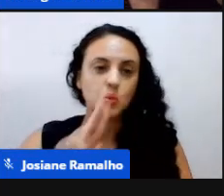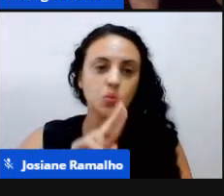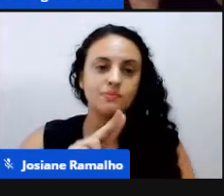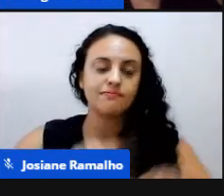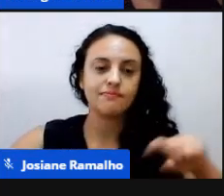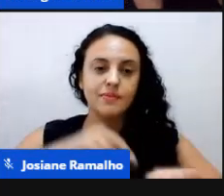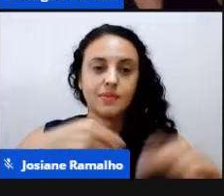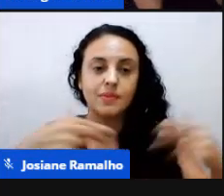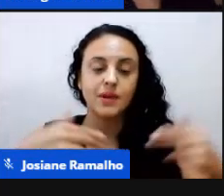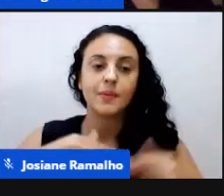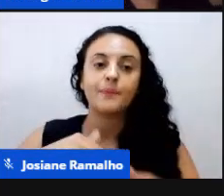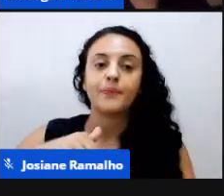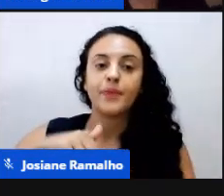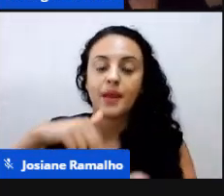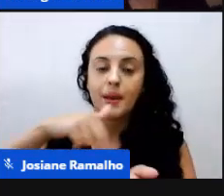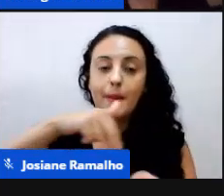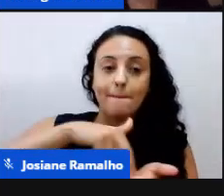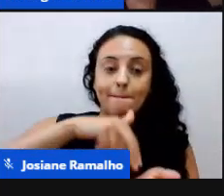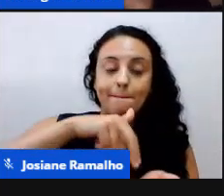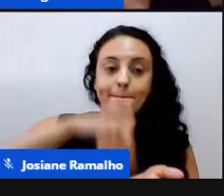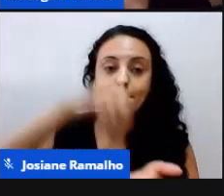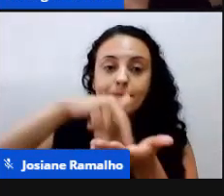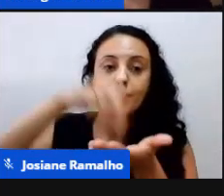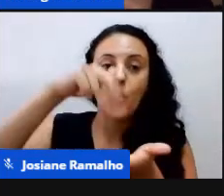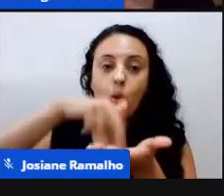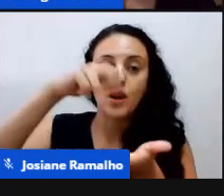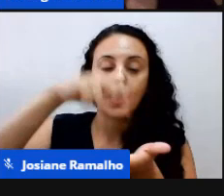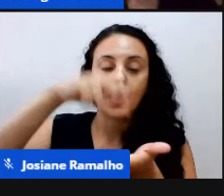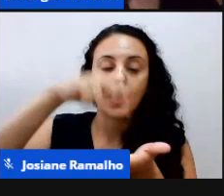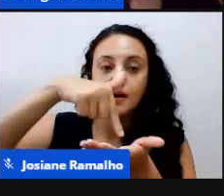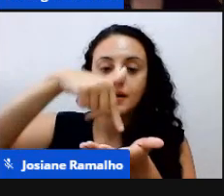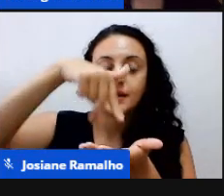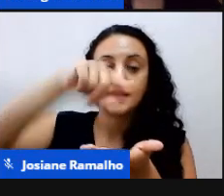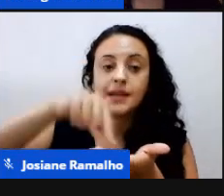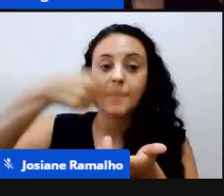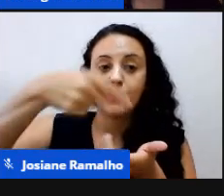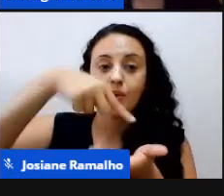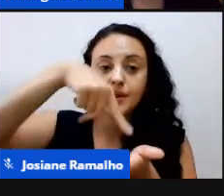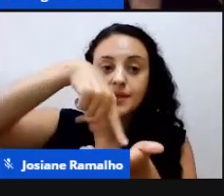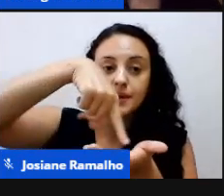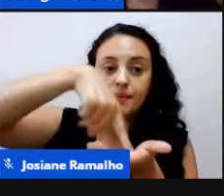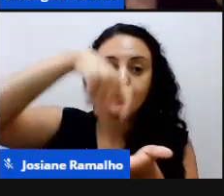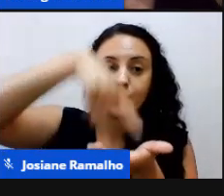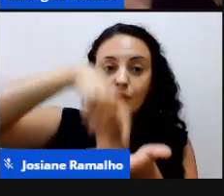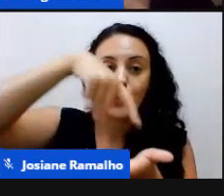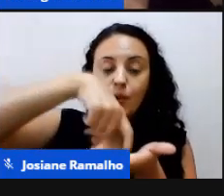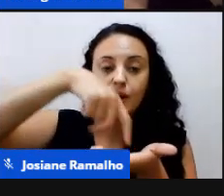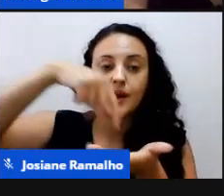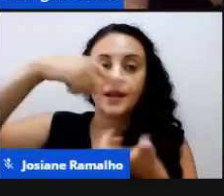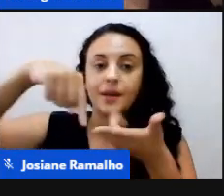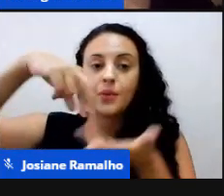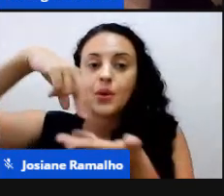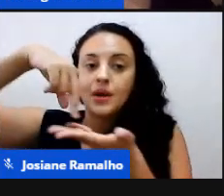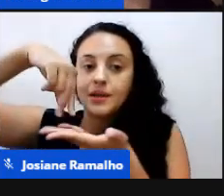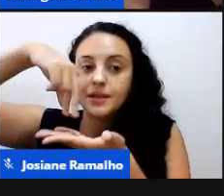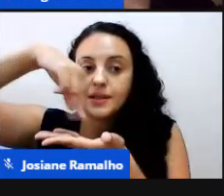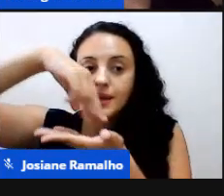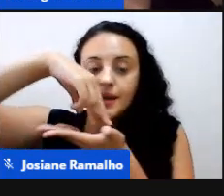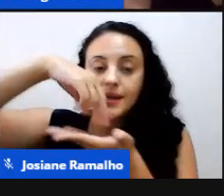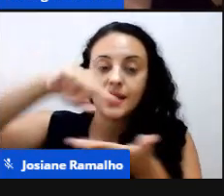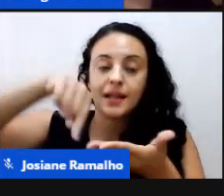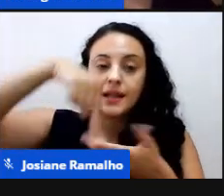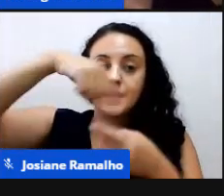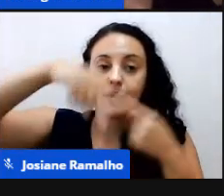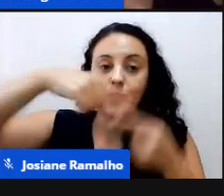ele gira, depois ele anda. Ó, eu fiz um circuito inteirinho sem material. E você vê, ela trabalhou uma música ali